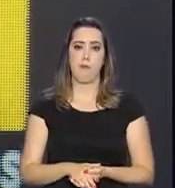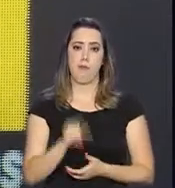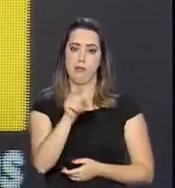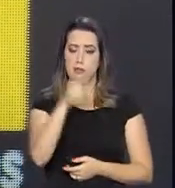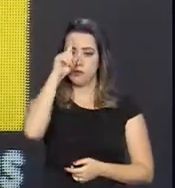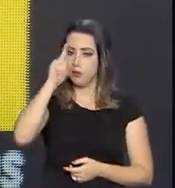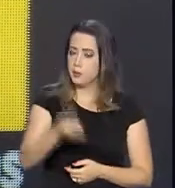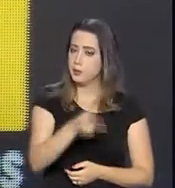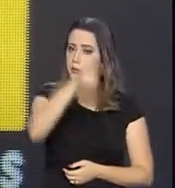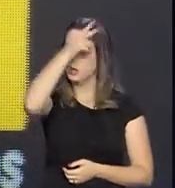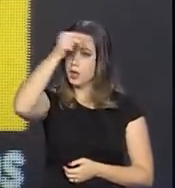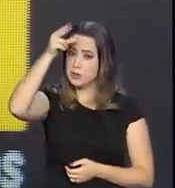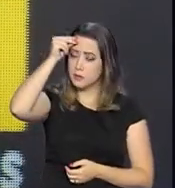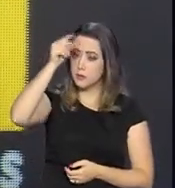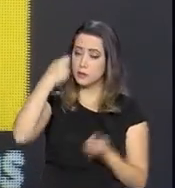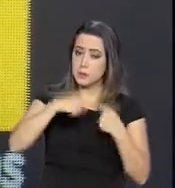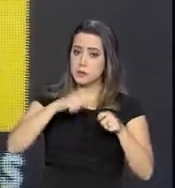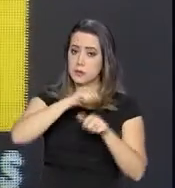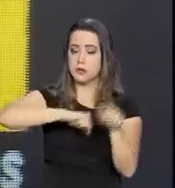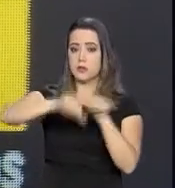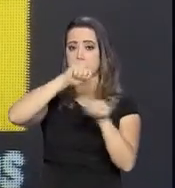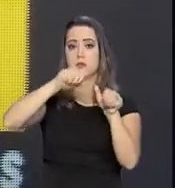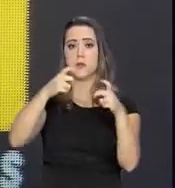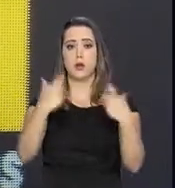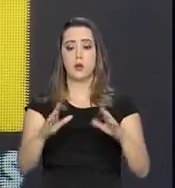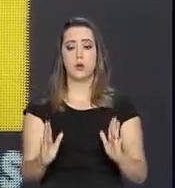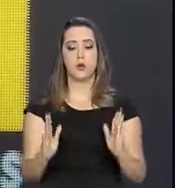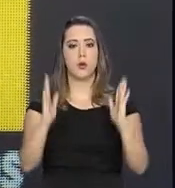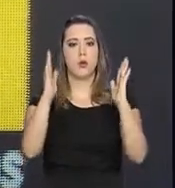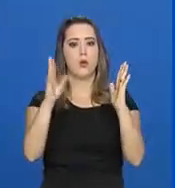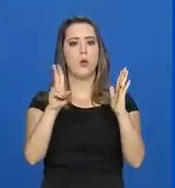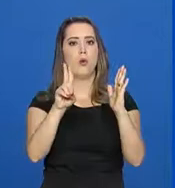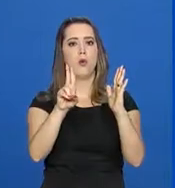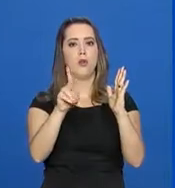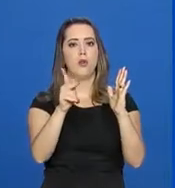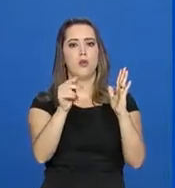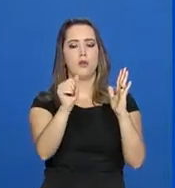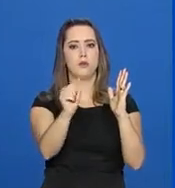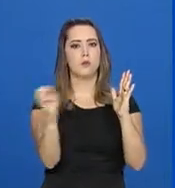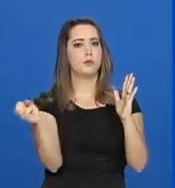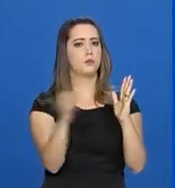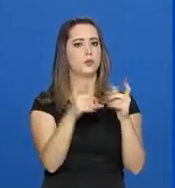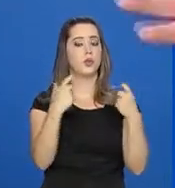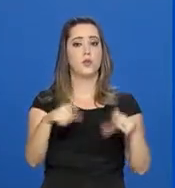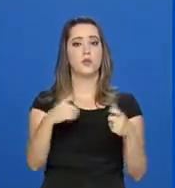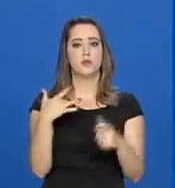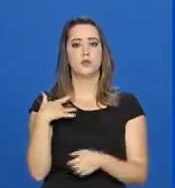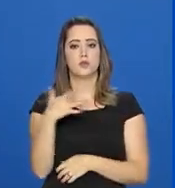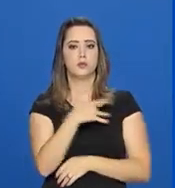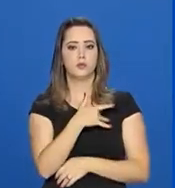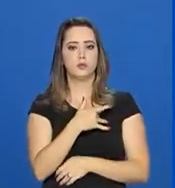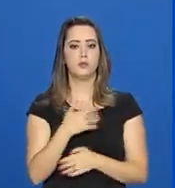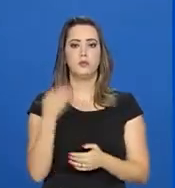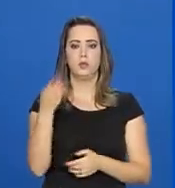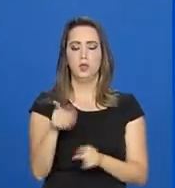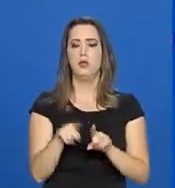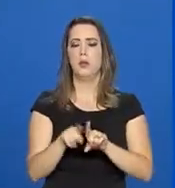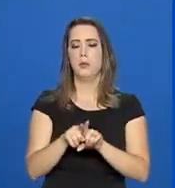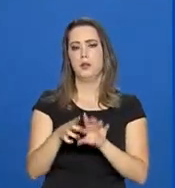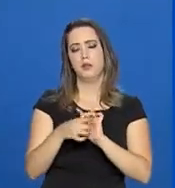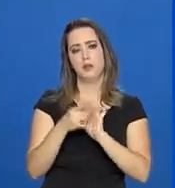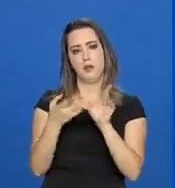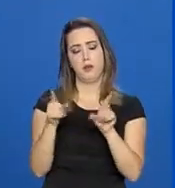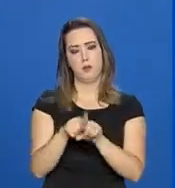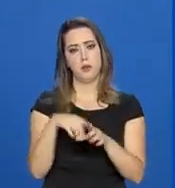que as prefeituras vão poder transformar prédios feitos para UPAs em novas unidades de saúde. Temer autorizou